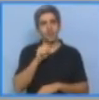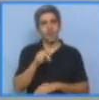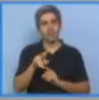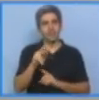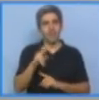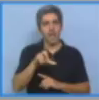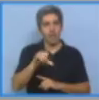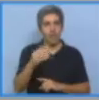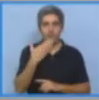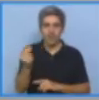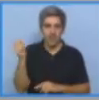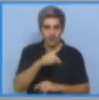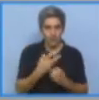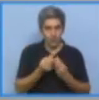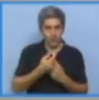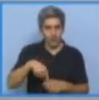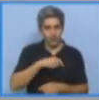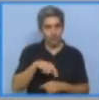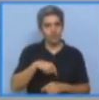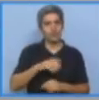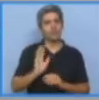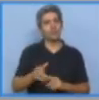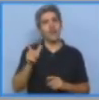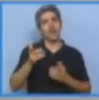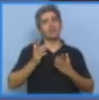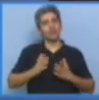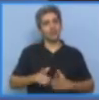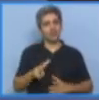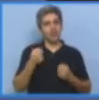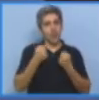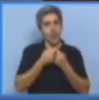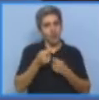estar connosco. Já está descansado depois desta competição? Bom,